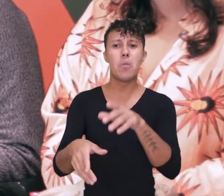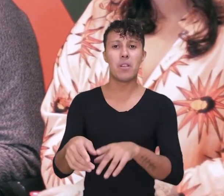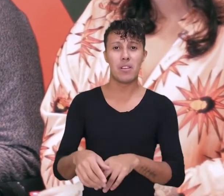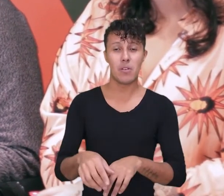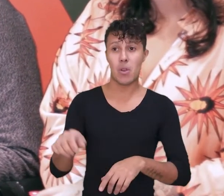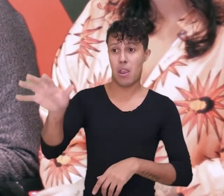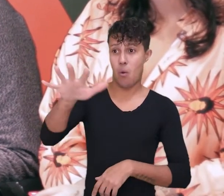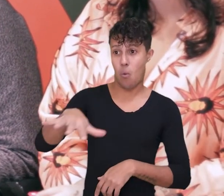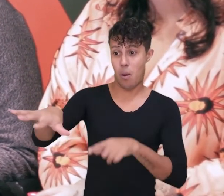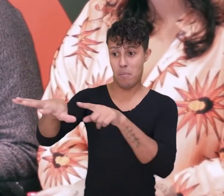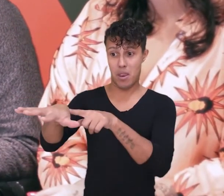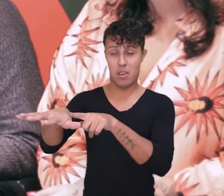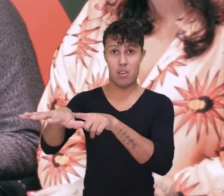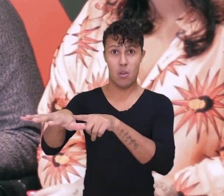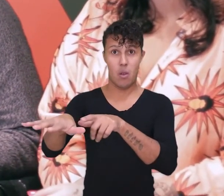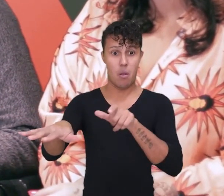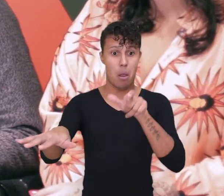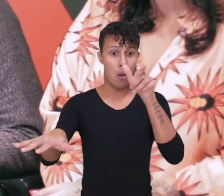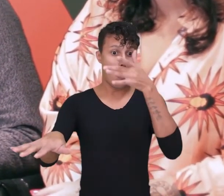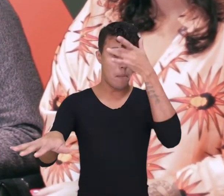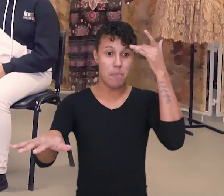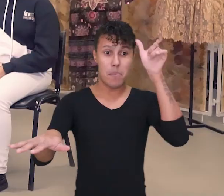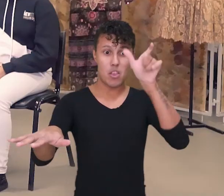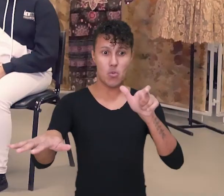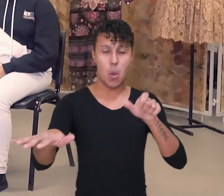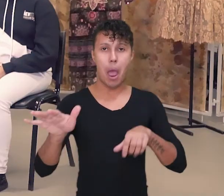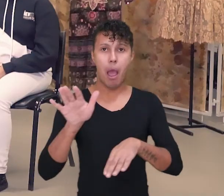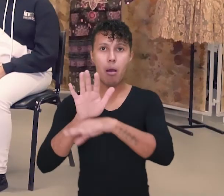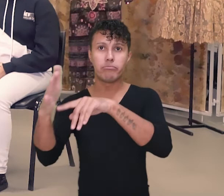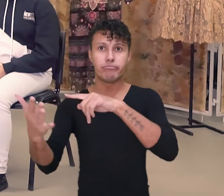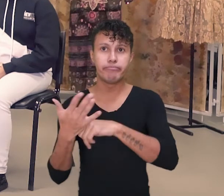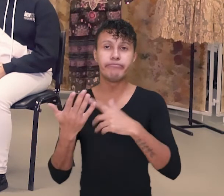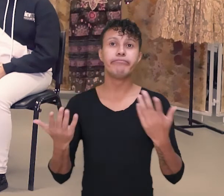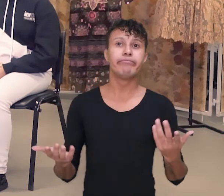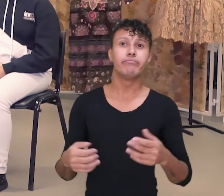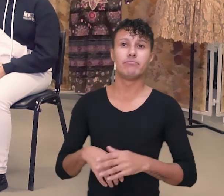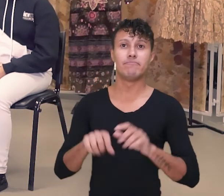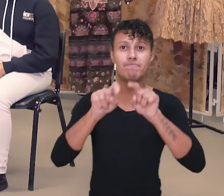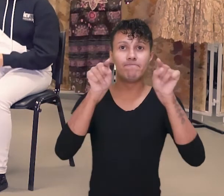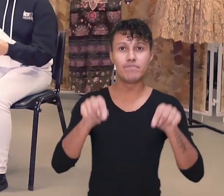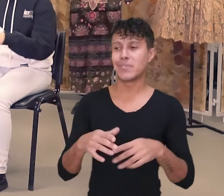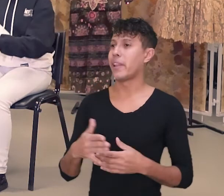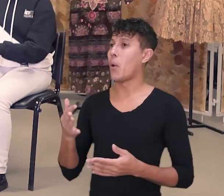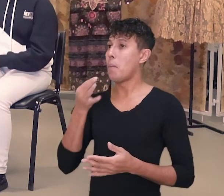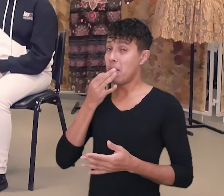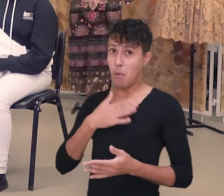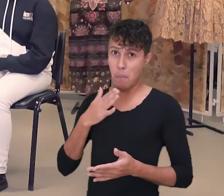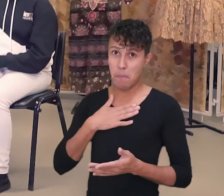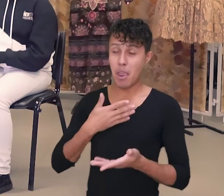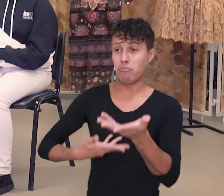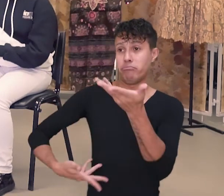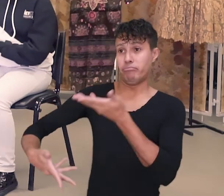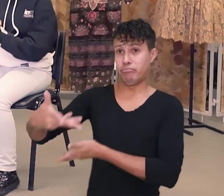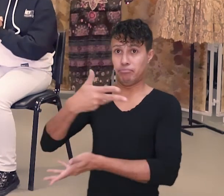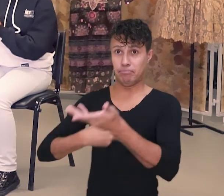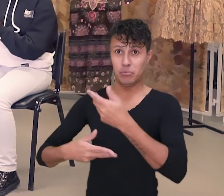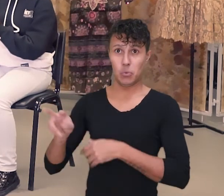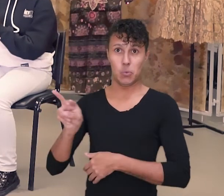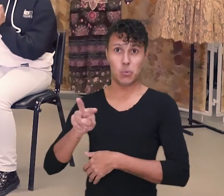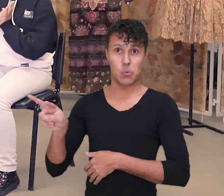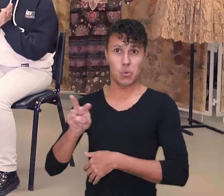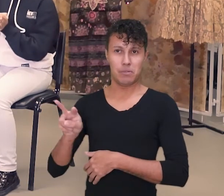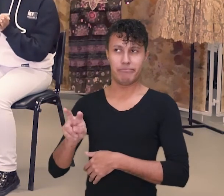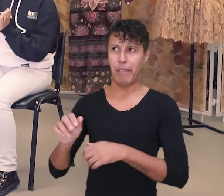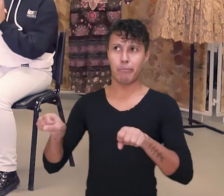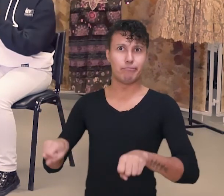o ambiente, o modernista faz o ambiente? Então, eu acho que é uma relação mútua, sabe? Eu acho que não tem como